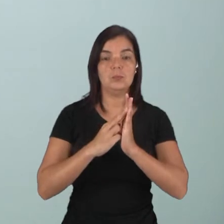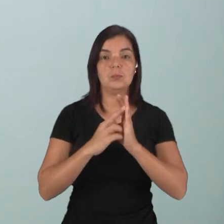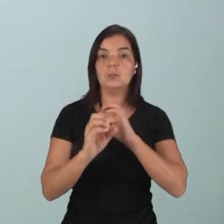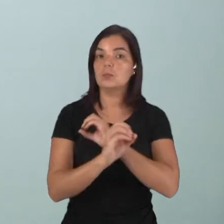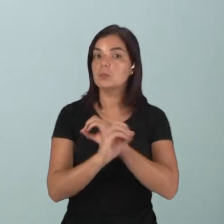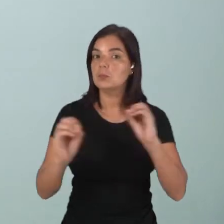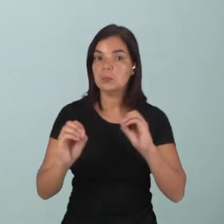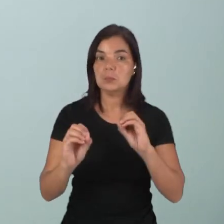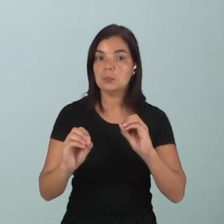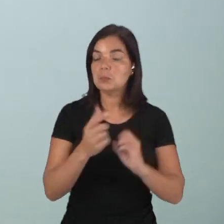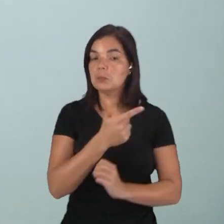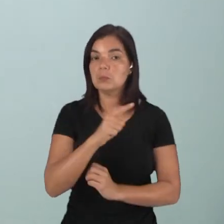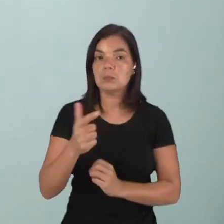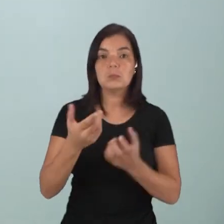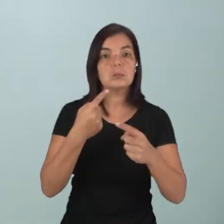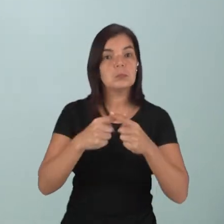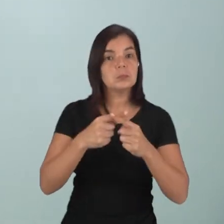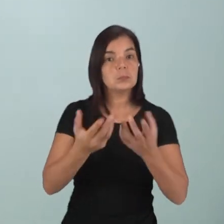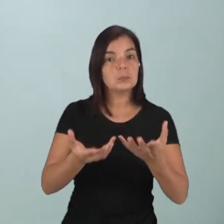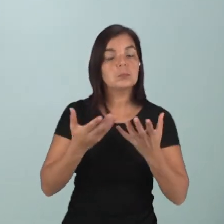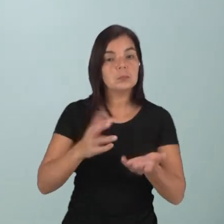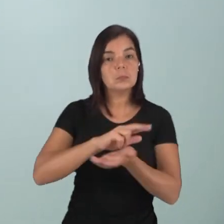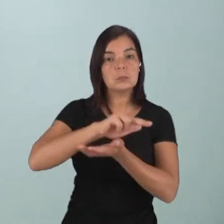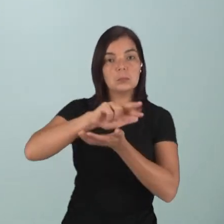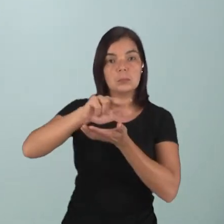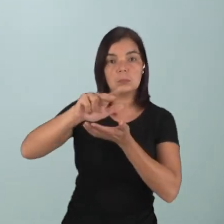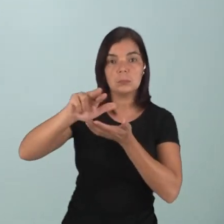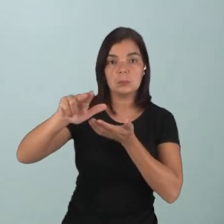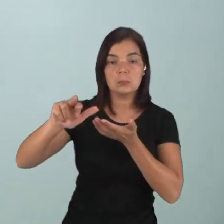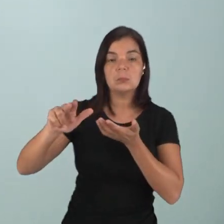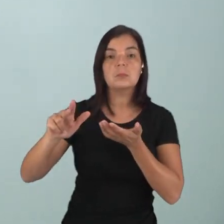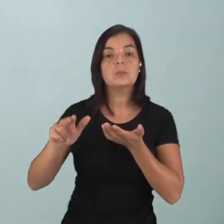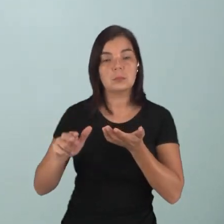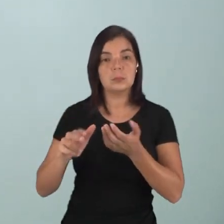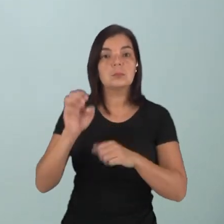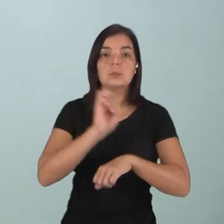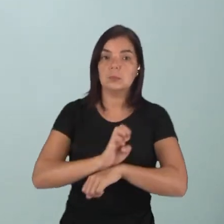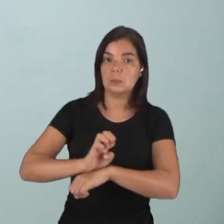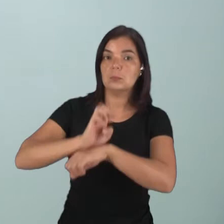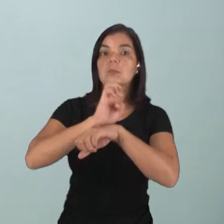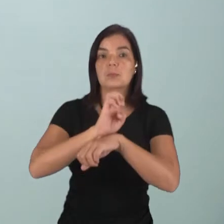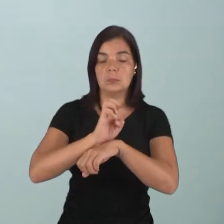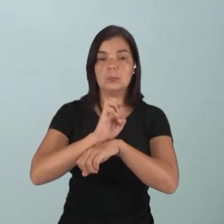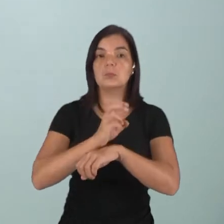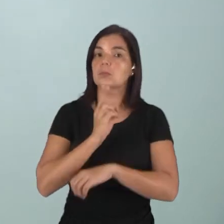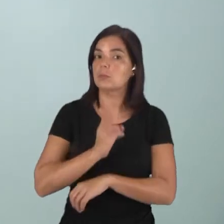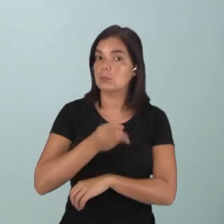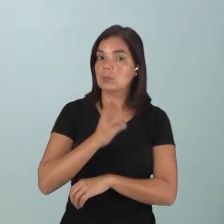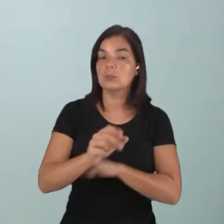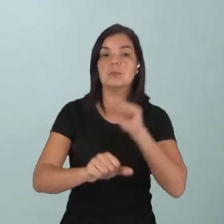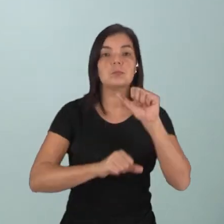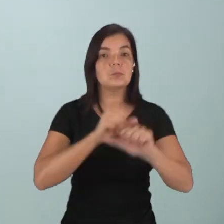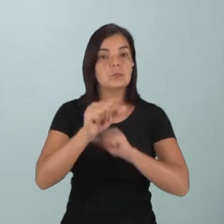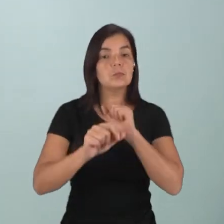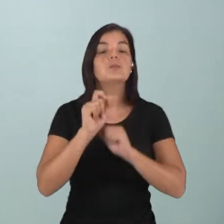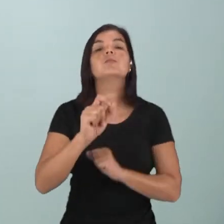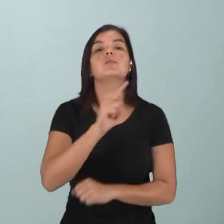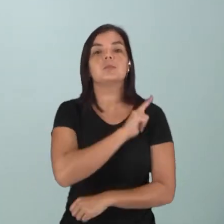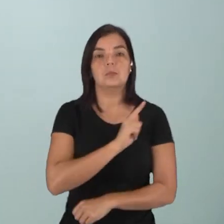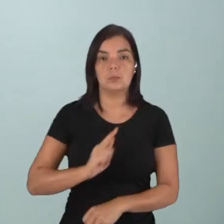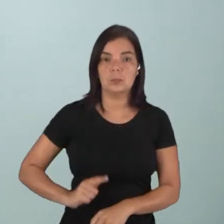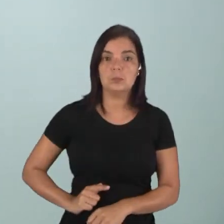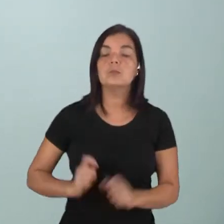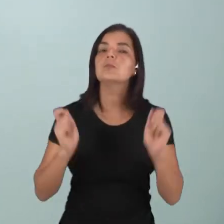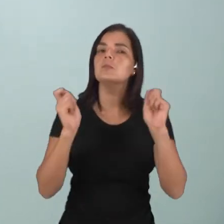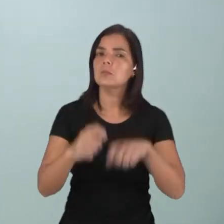neutro porque ele quer que as diversidades, né? O Estado ele é permanente, o que muda é o governo.